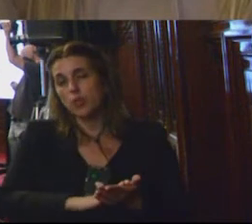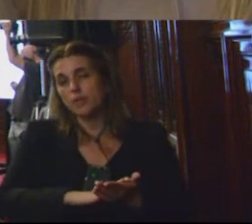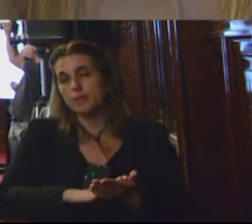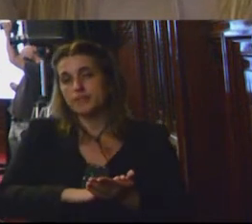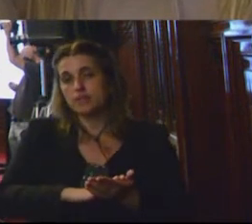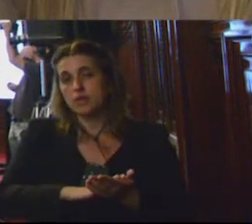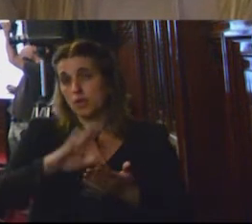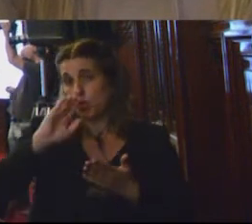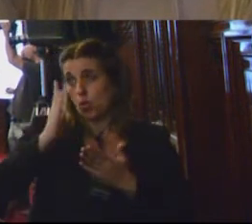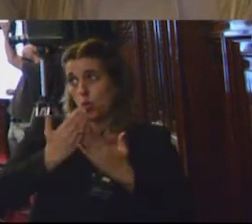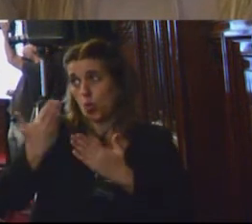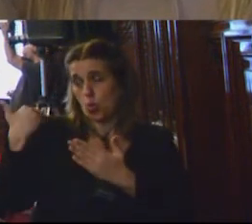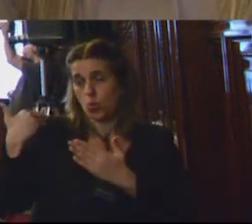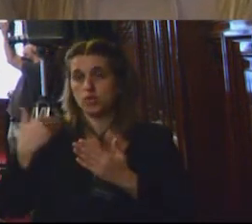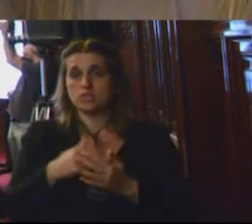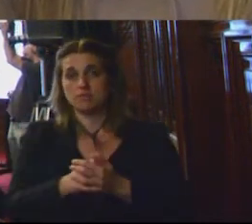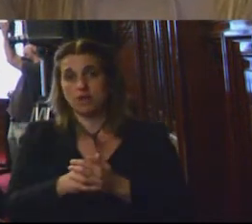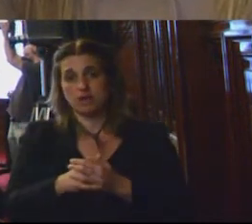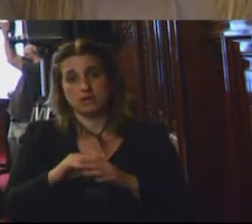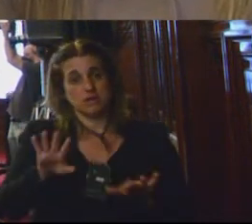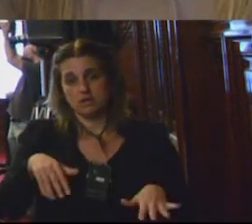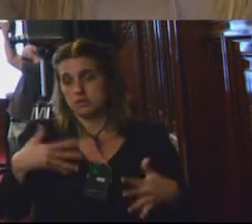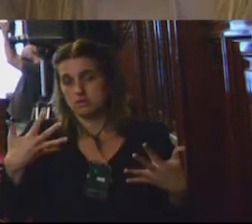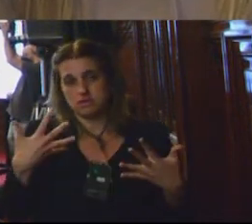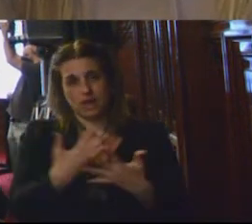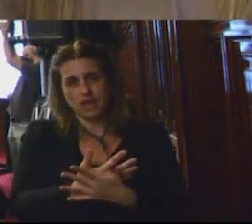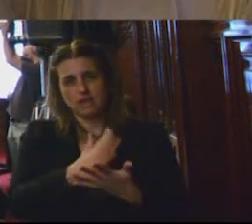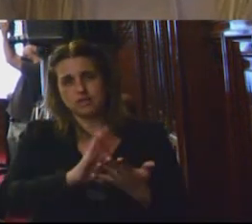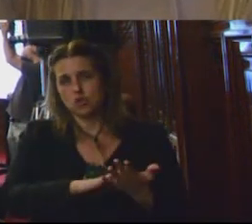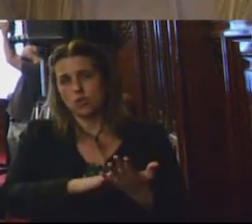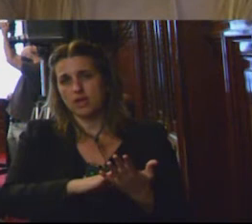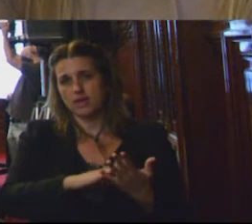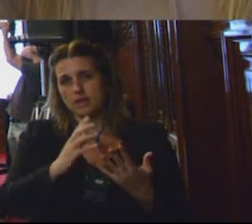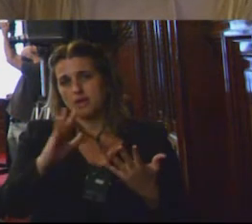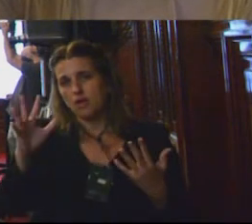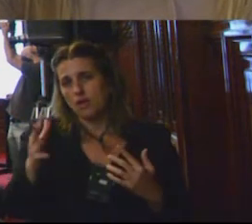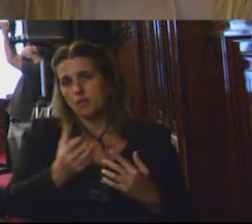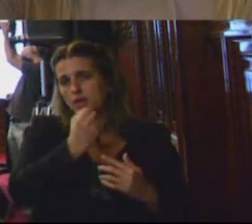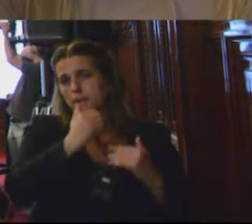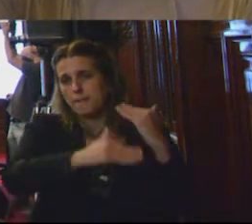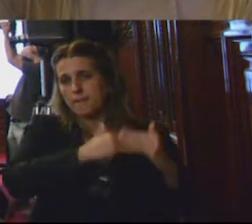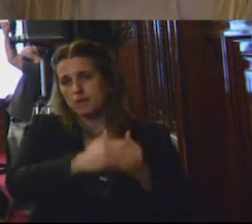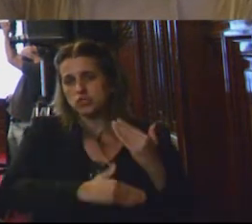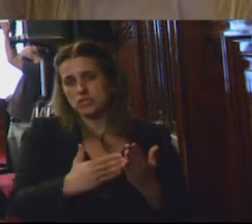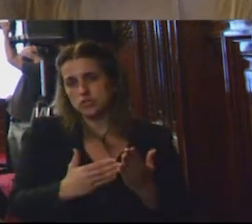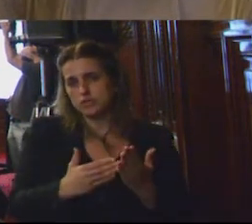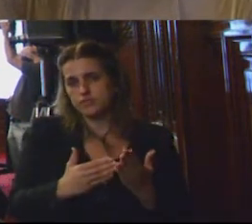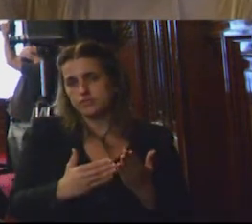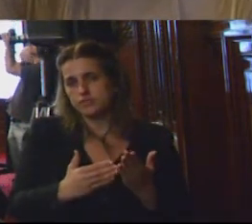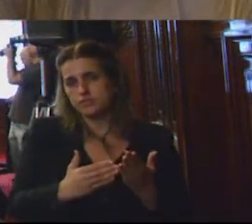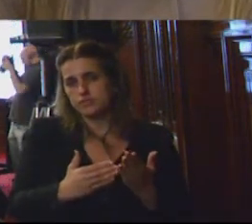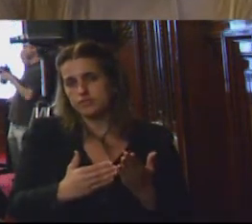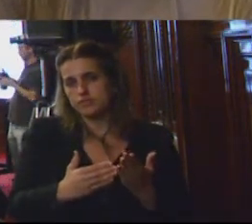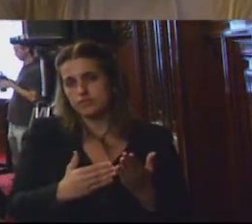desta tragédia do retrocesso dos direitos fundamentais no mundo do trabalho, que é a recente edição da portaria, um ato unilateral